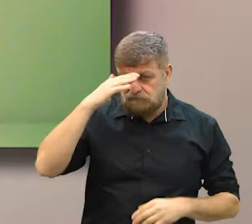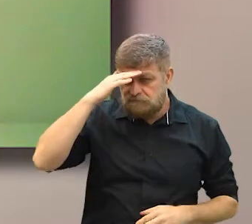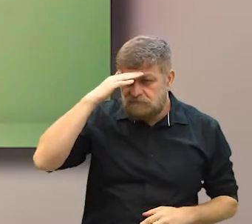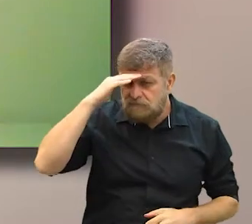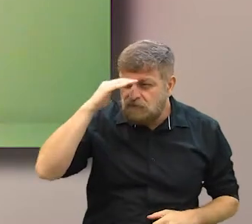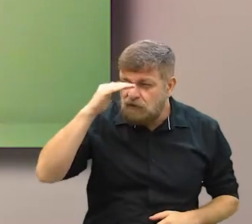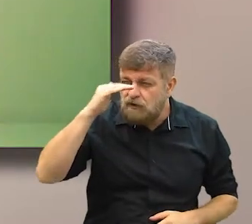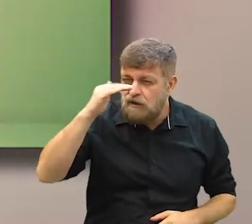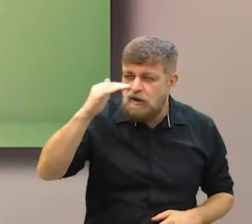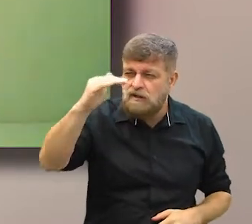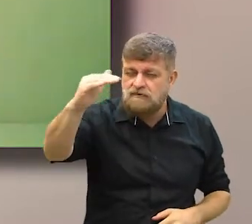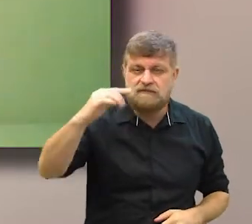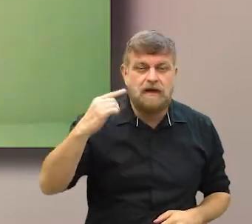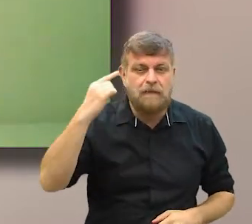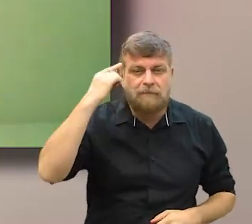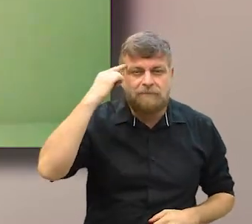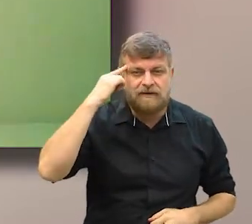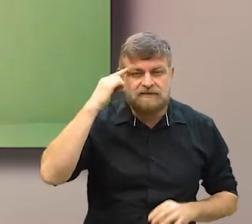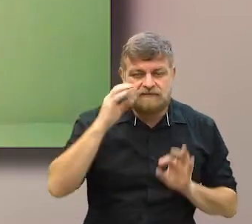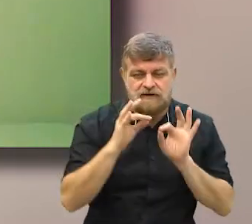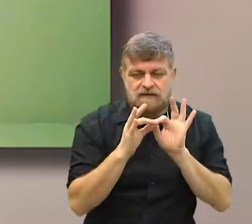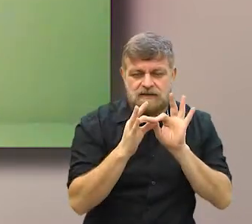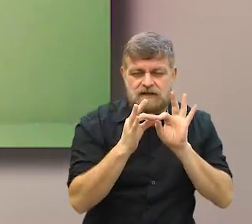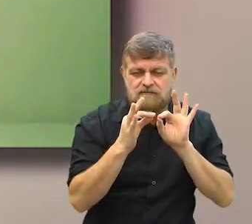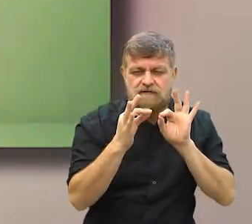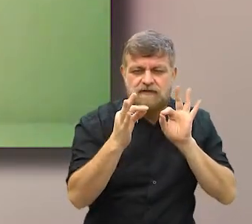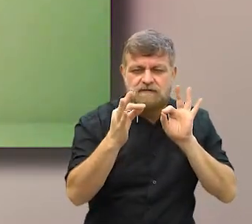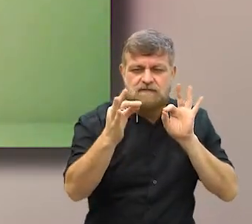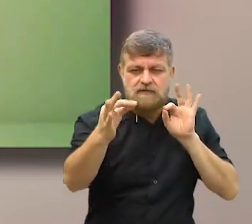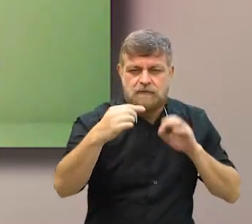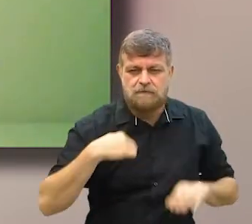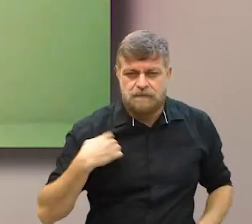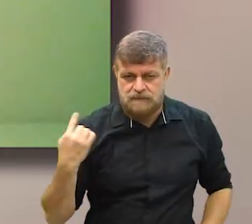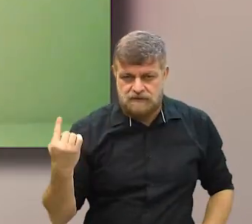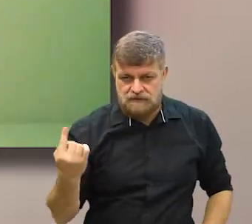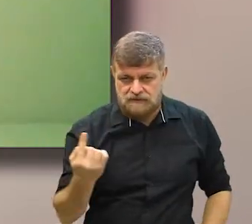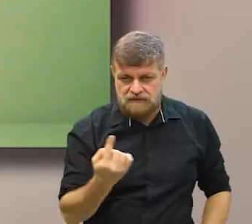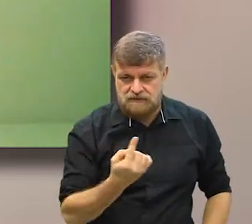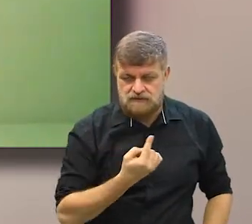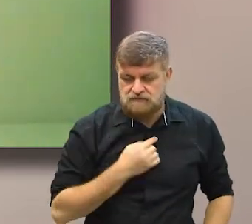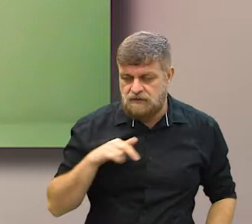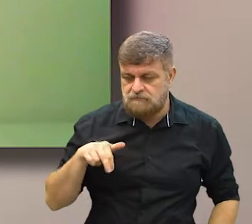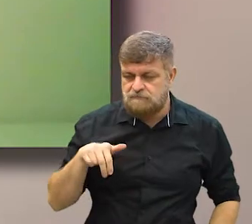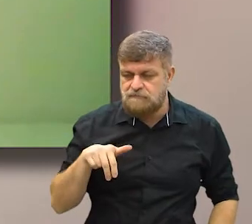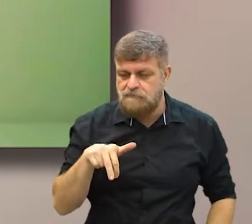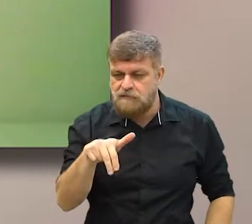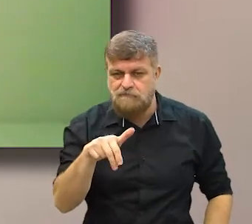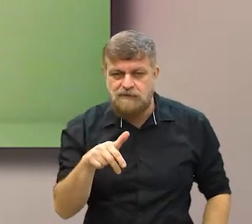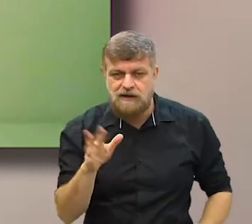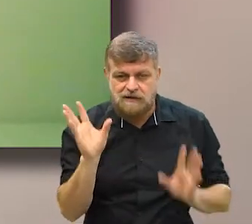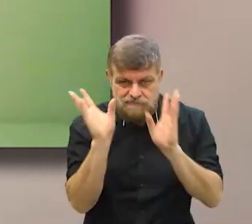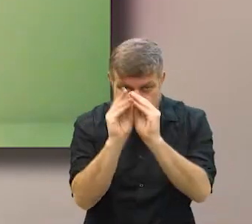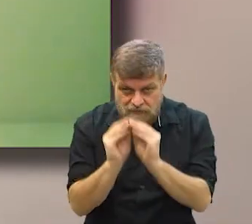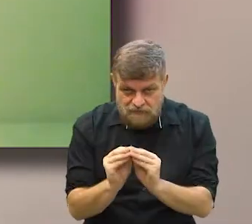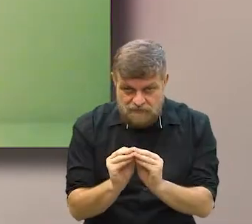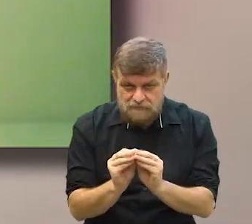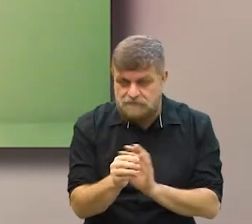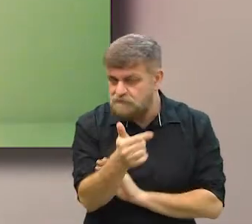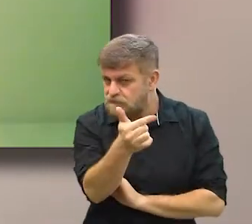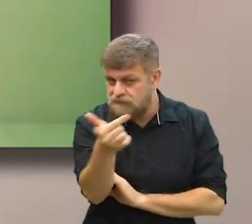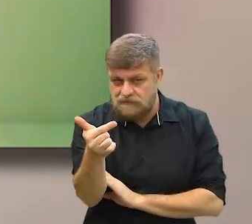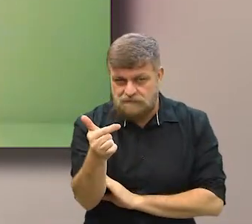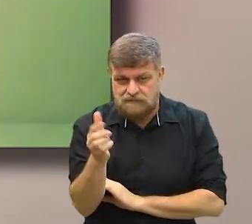horizonte. É uma linha imaginária que se afasta à medida que a gente se aproxima dela. Em suma,